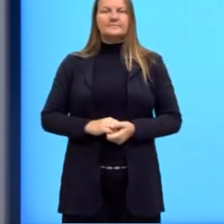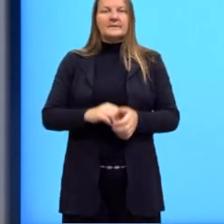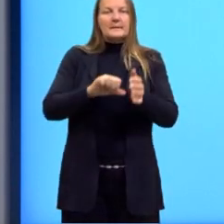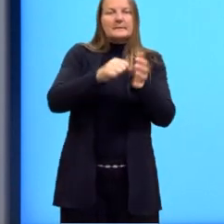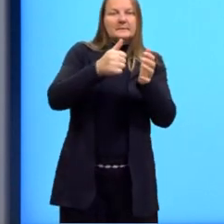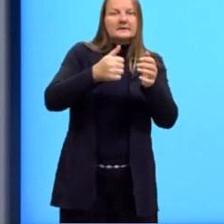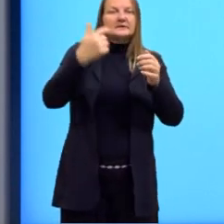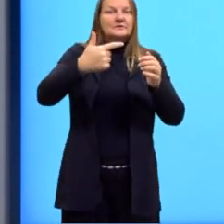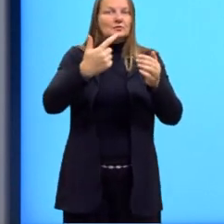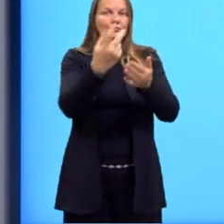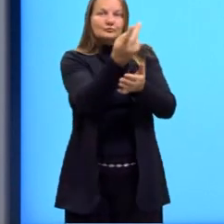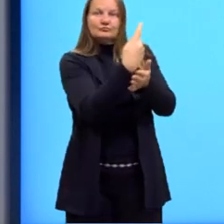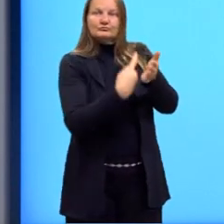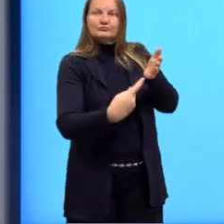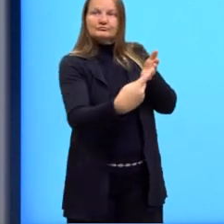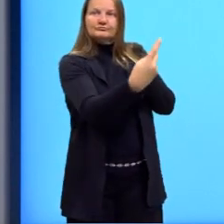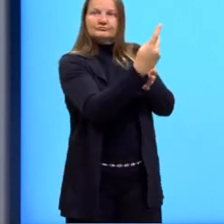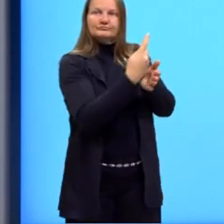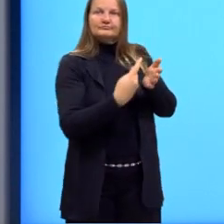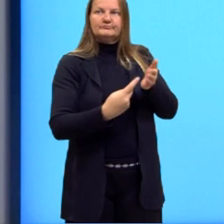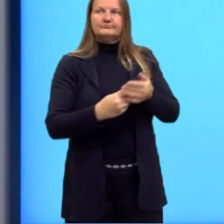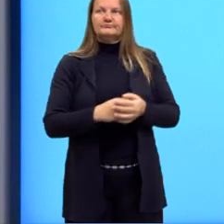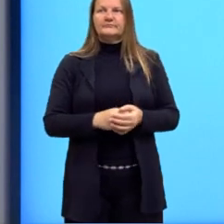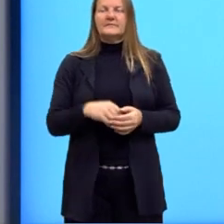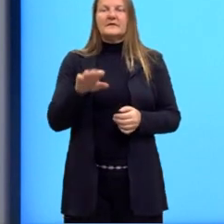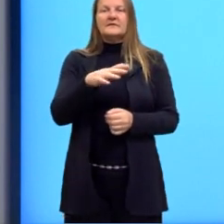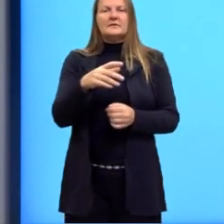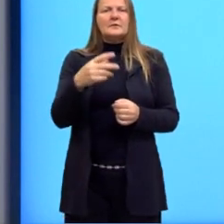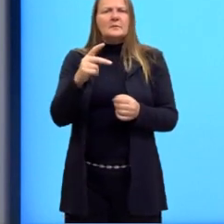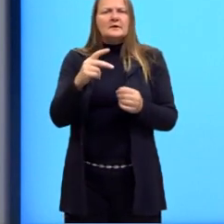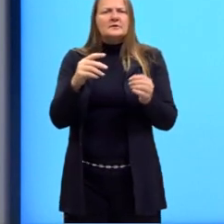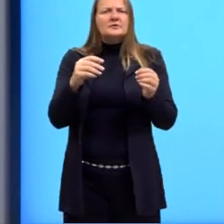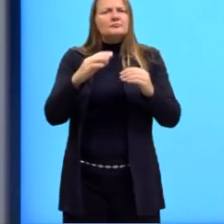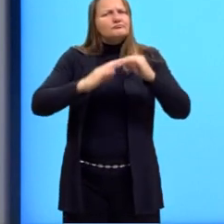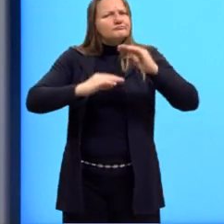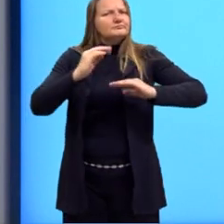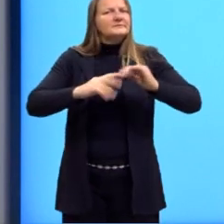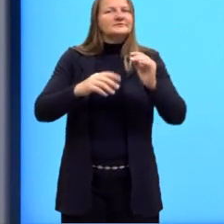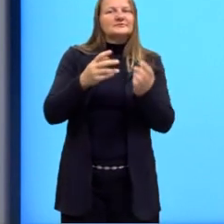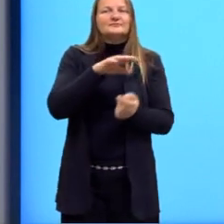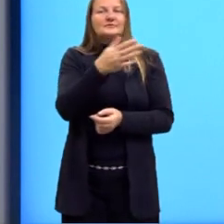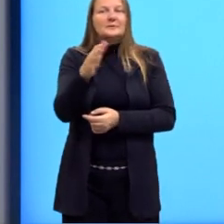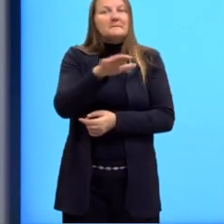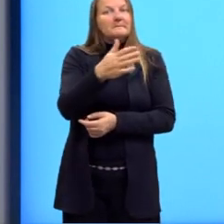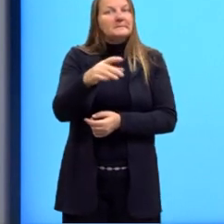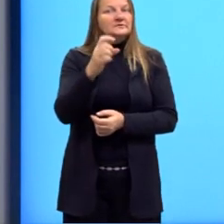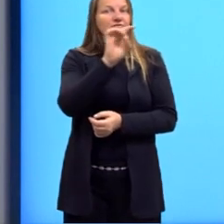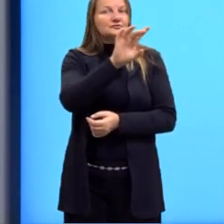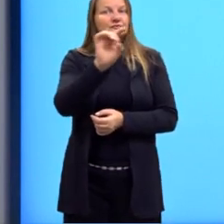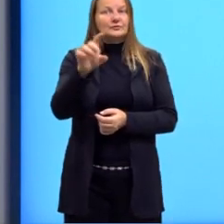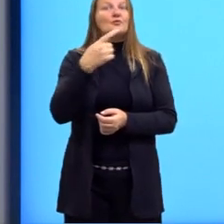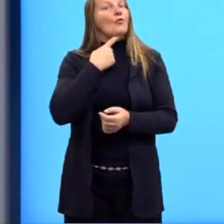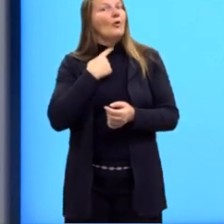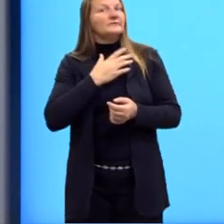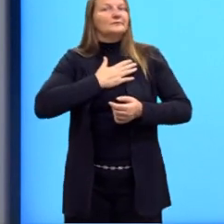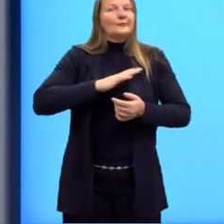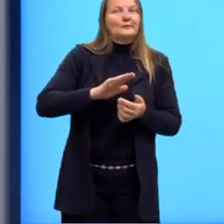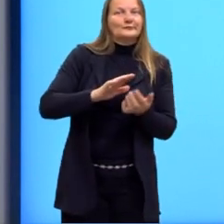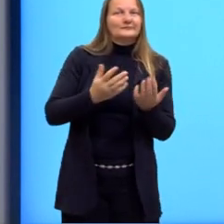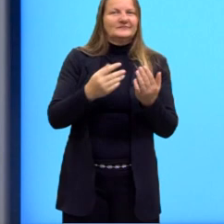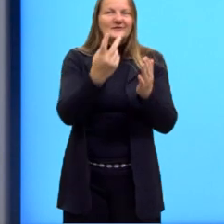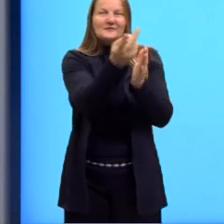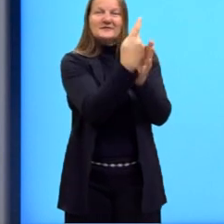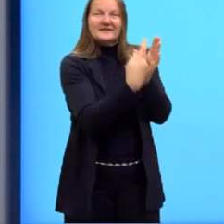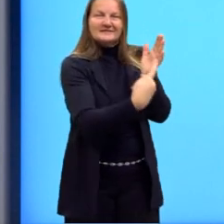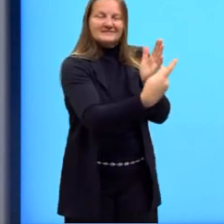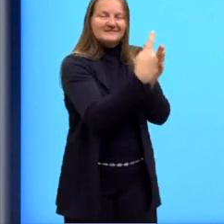daquela que eu mostrei ai às vezes ela pode parecer mais prático às vezes não depende do seu gosto né de como